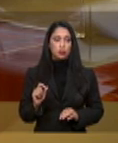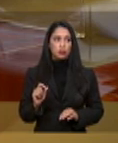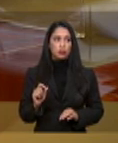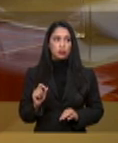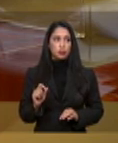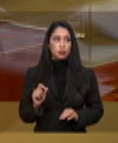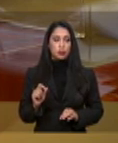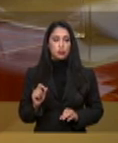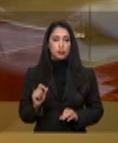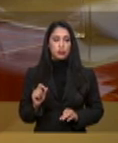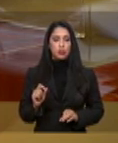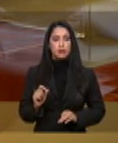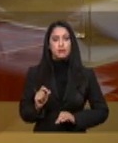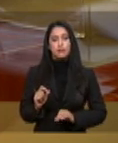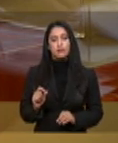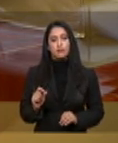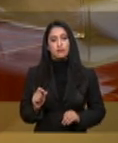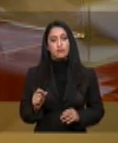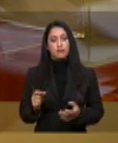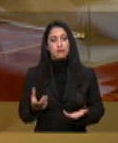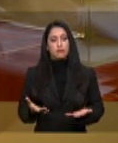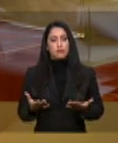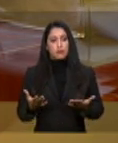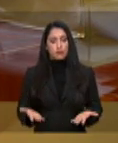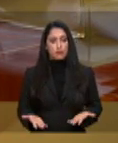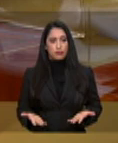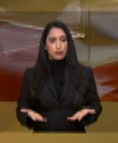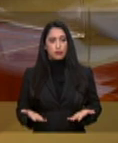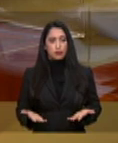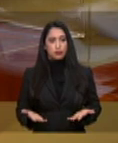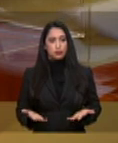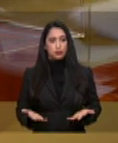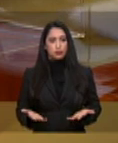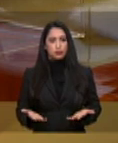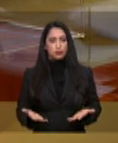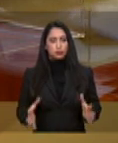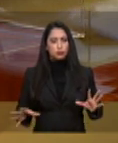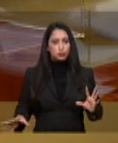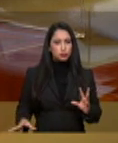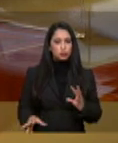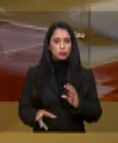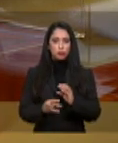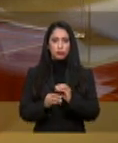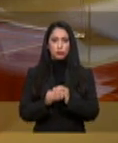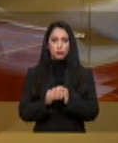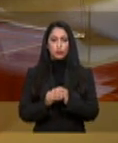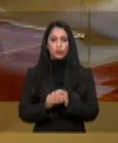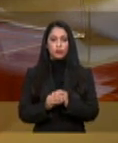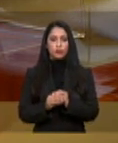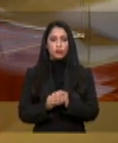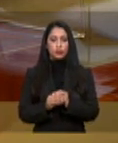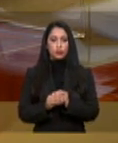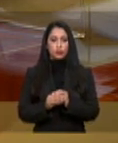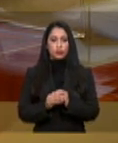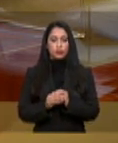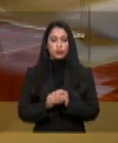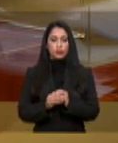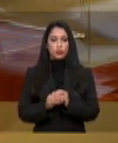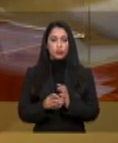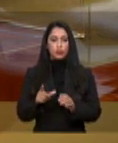quanto deve no âmbito administrativo. Portanto, Excelências, então, complementando a fala dos meus colegas,